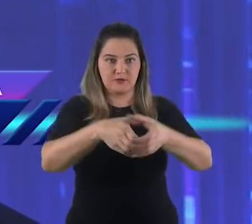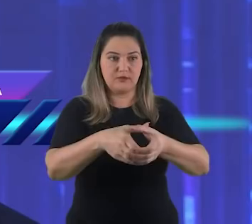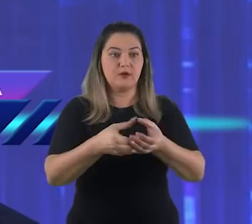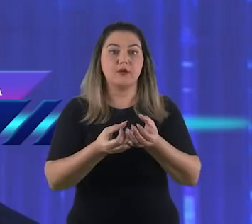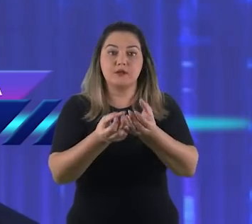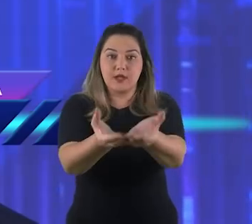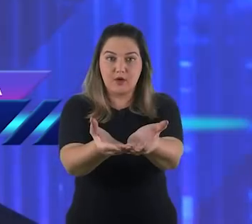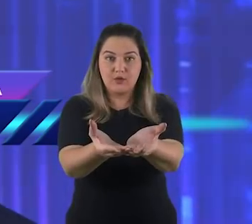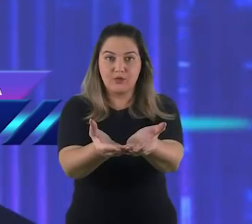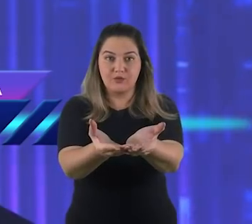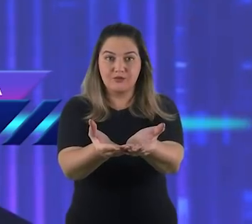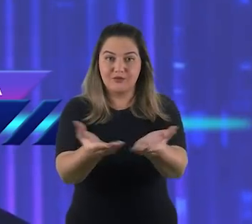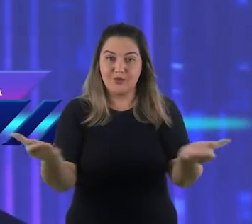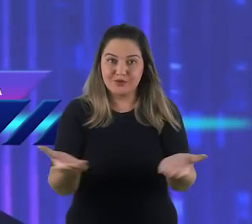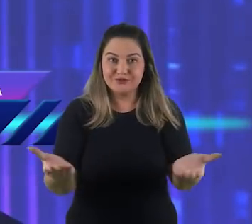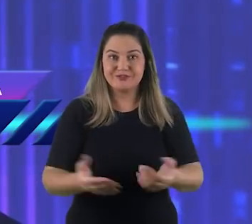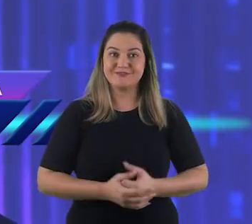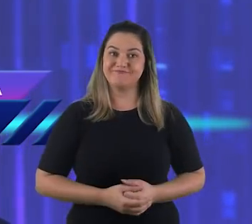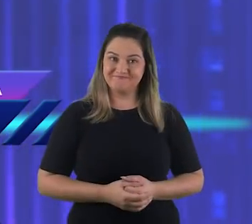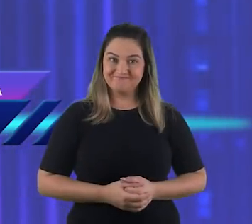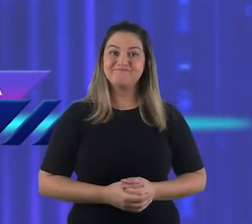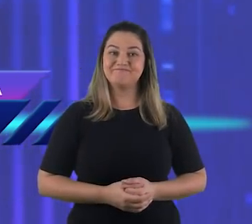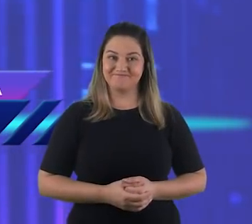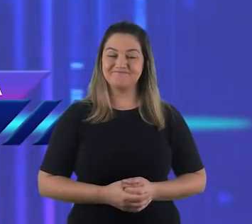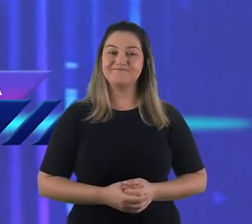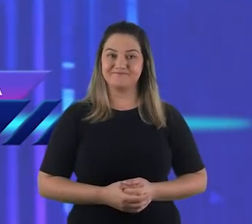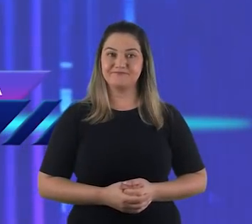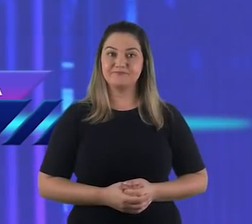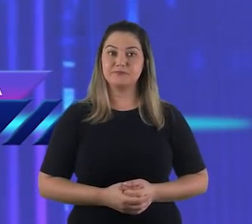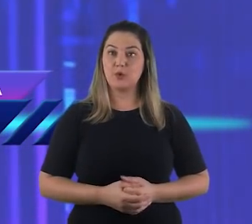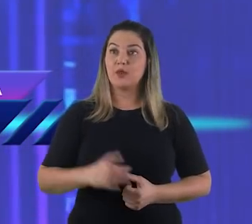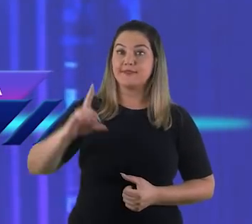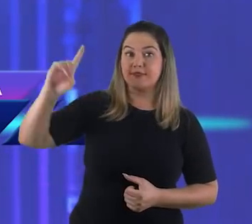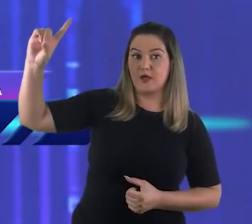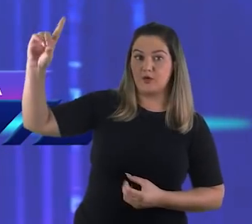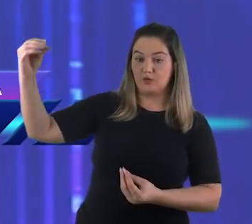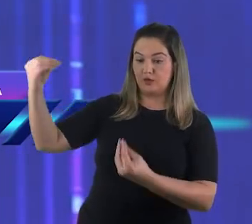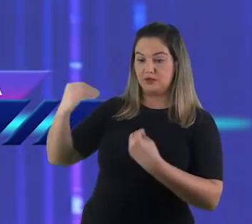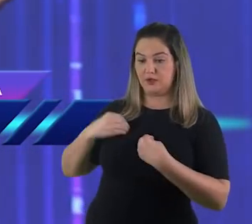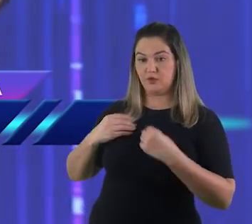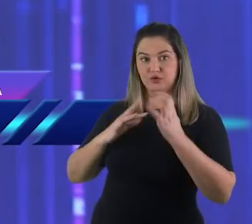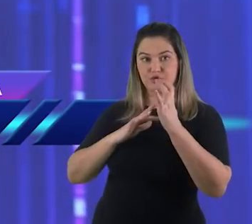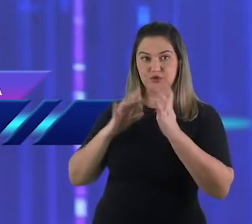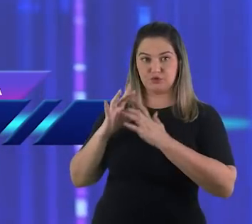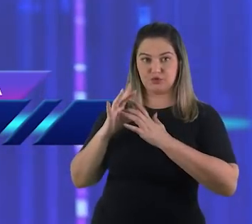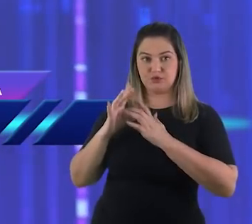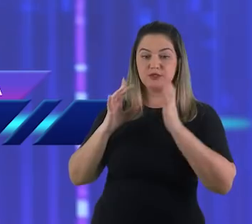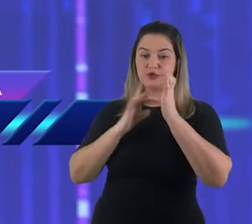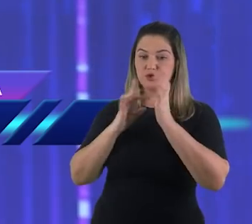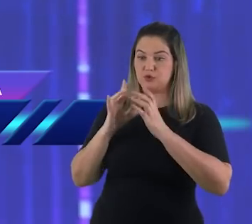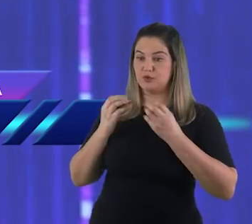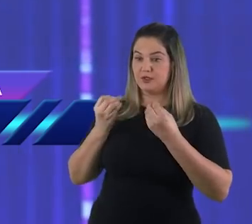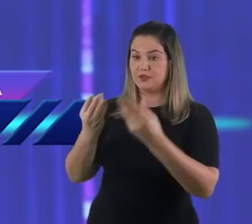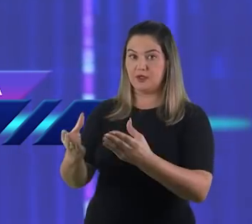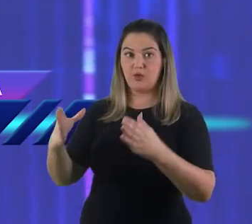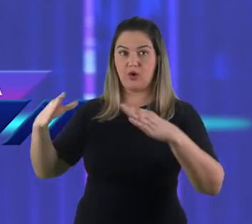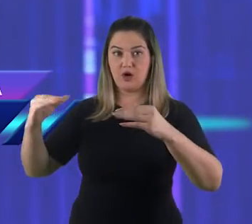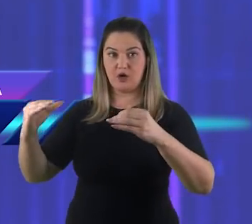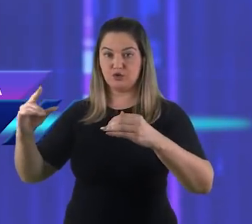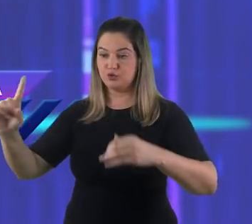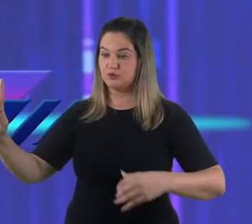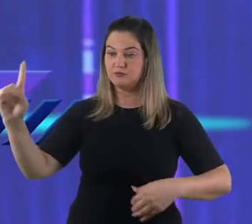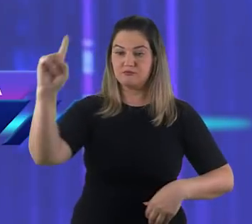de algo neste momento. Como o livro do Apocalipse trata de símbolos, como o livro do